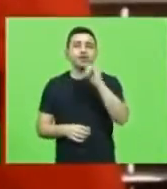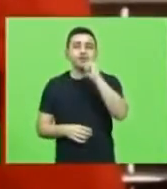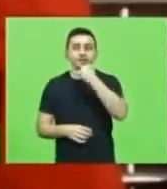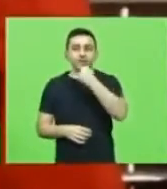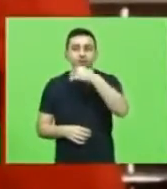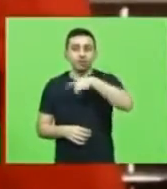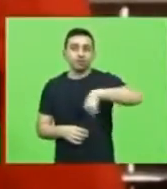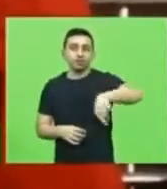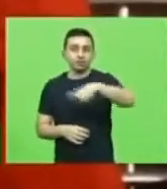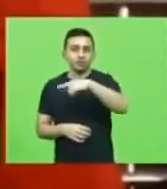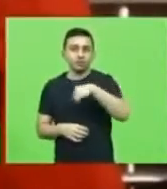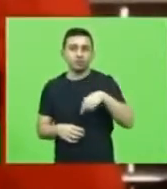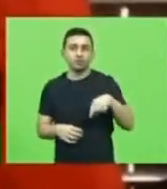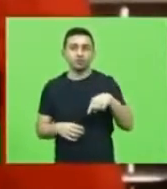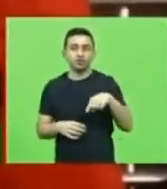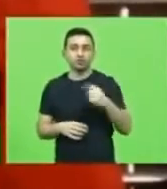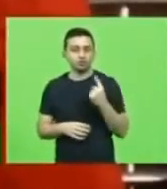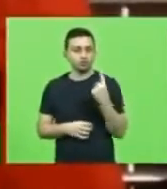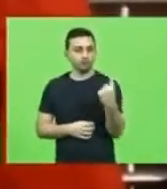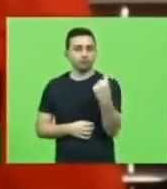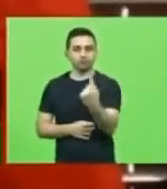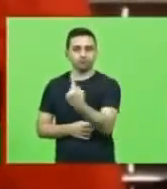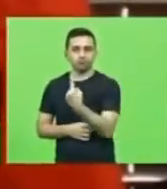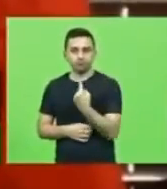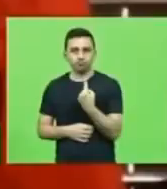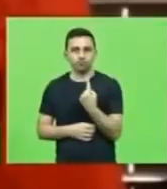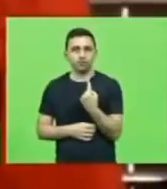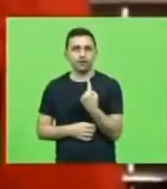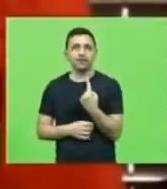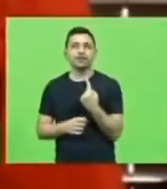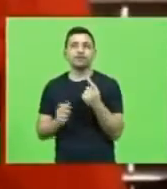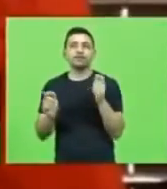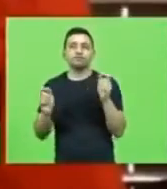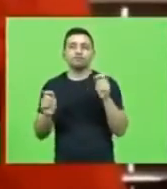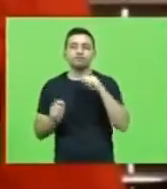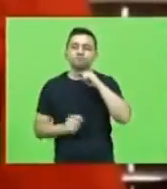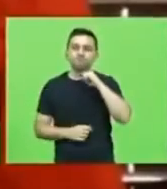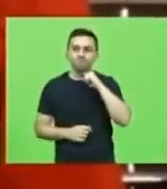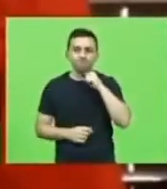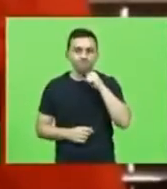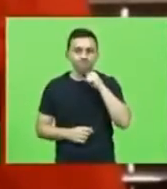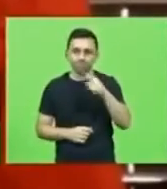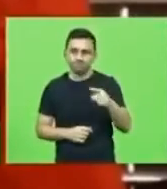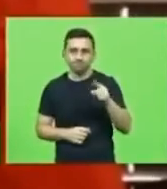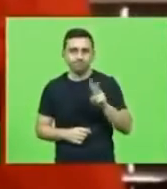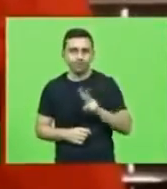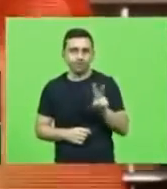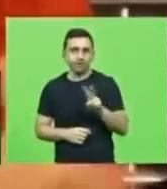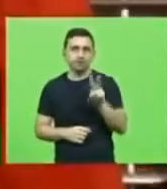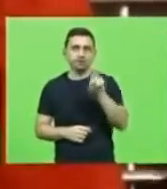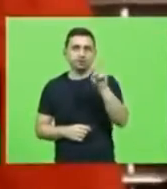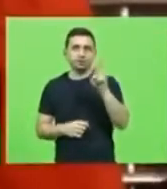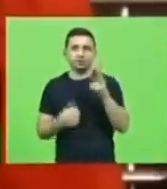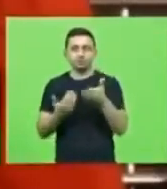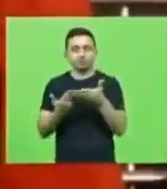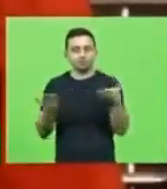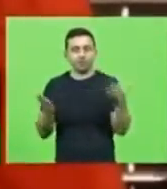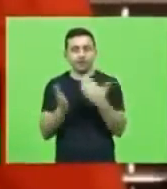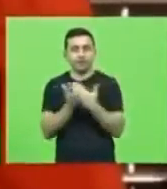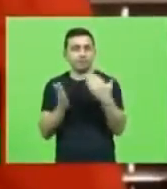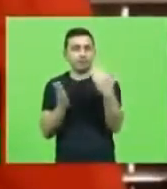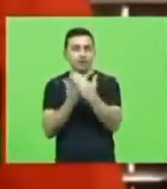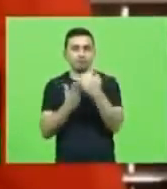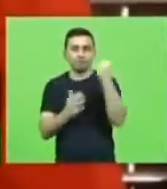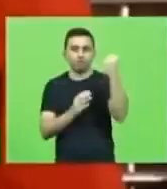somos verdadeiramente um, a gente acaba, muitas vezes, não valorizando a maior arma que a gente tem, que